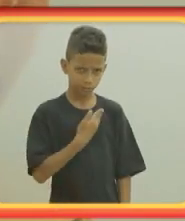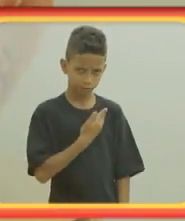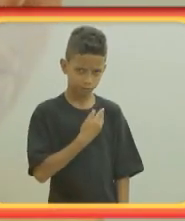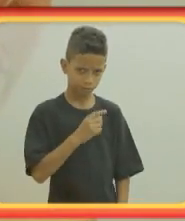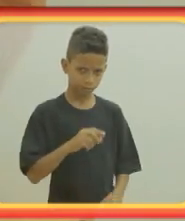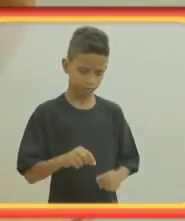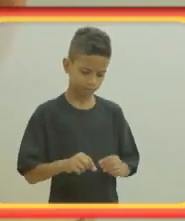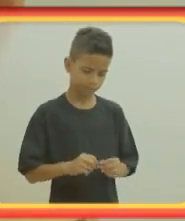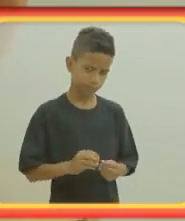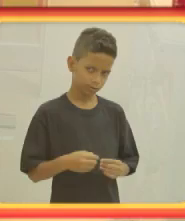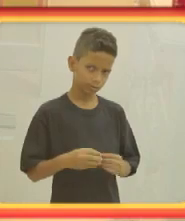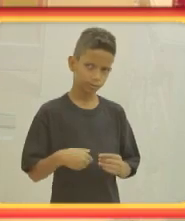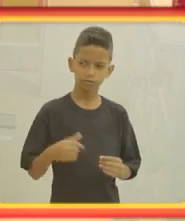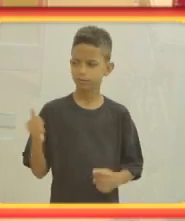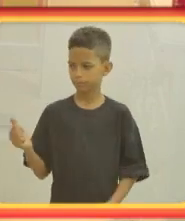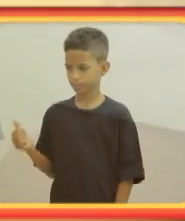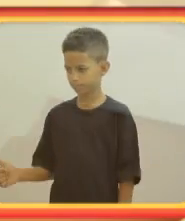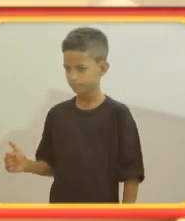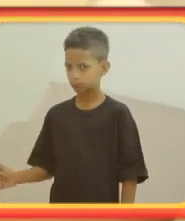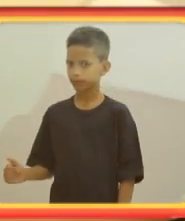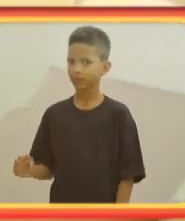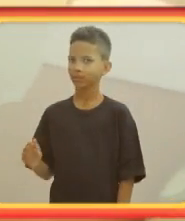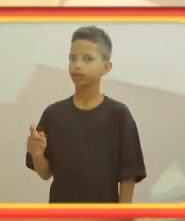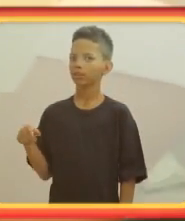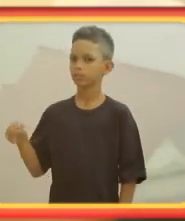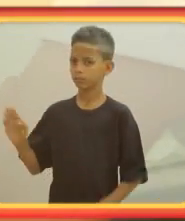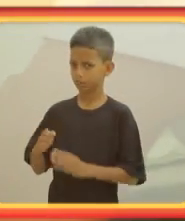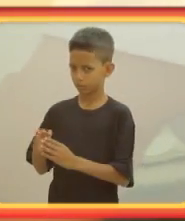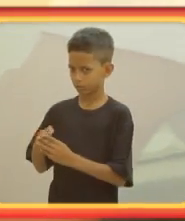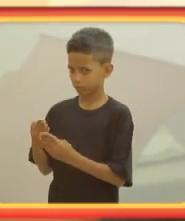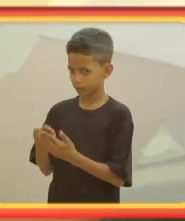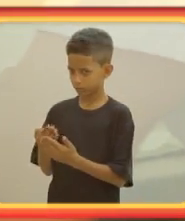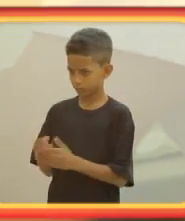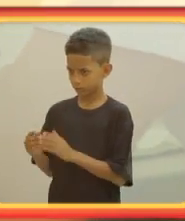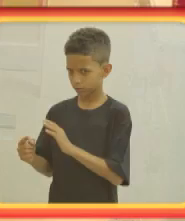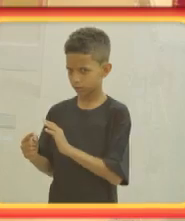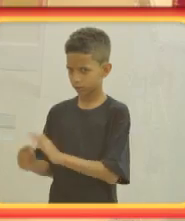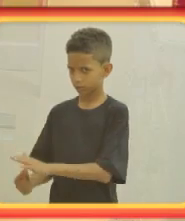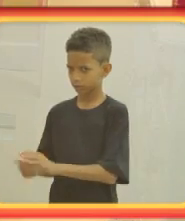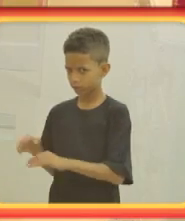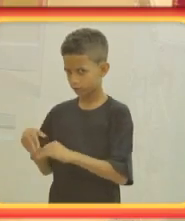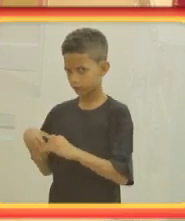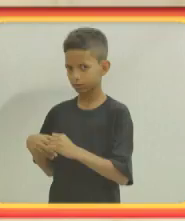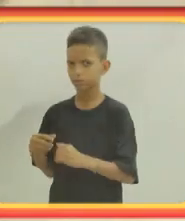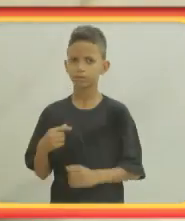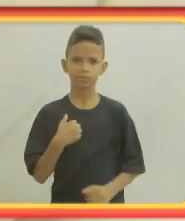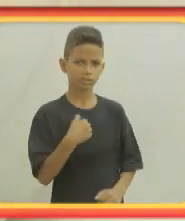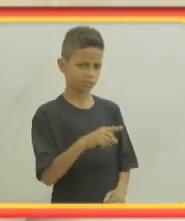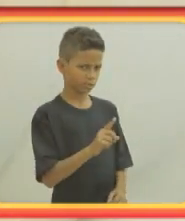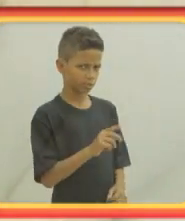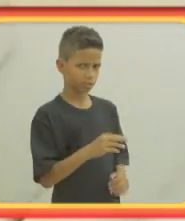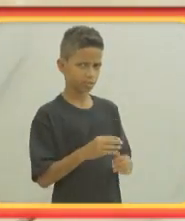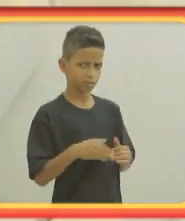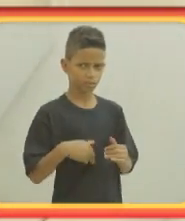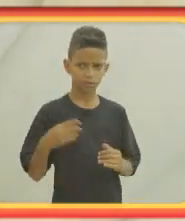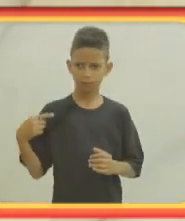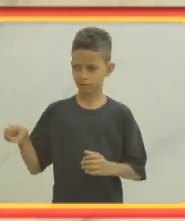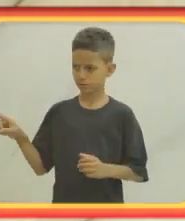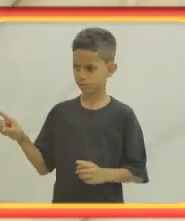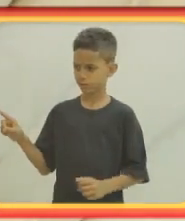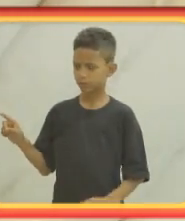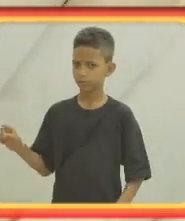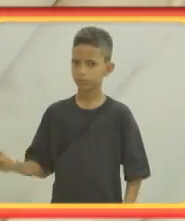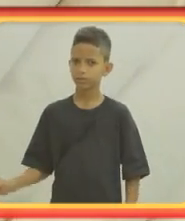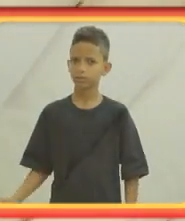As suas amigas costumam fazer unha? Sim, eu vou à escola e vou mostrar minha unha. Vai? Vou. Vitória abre um vidro